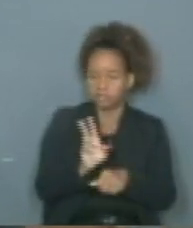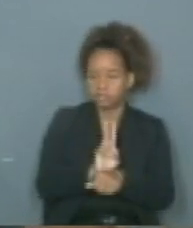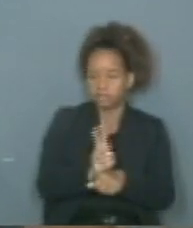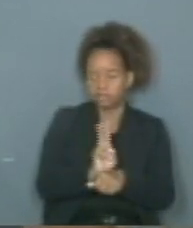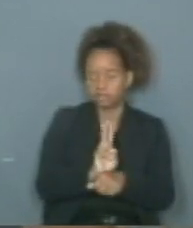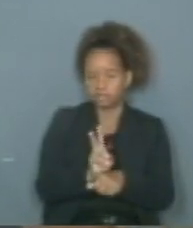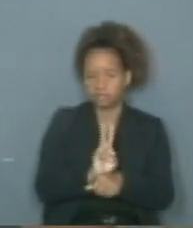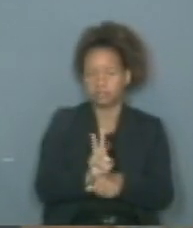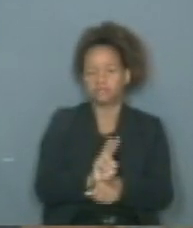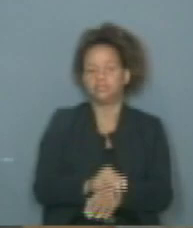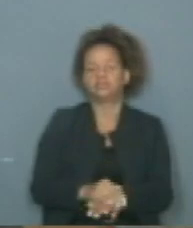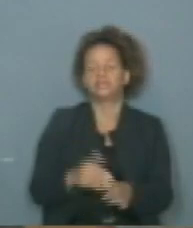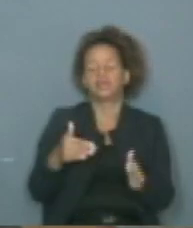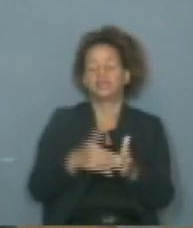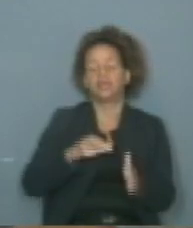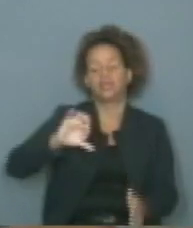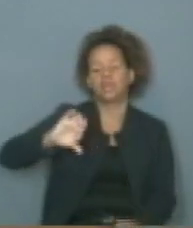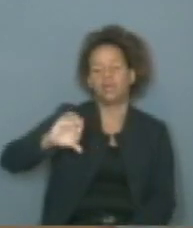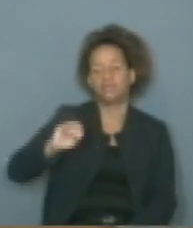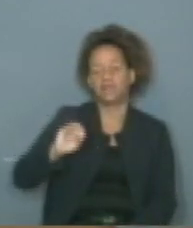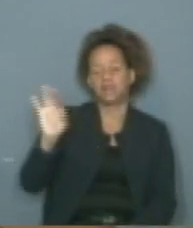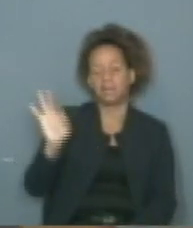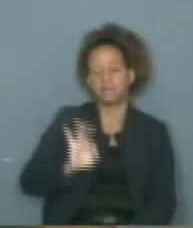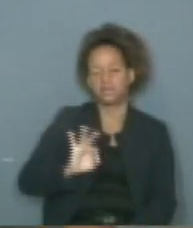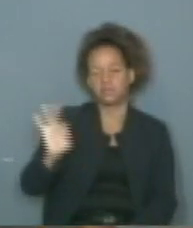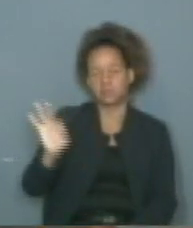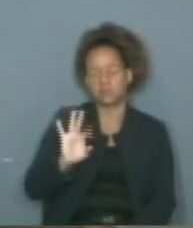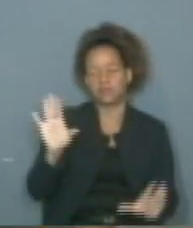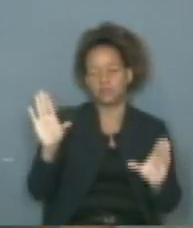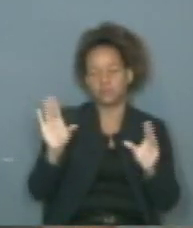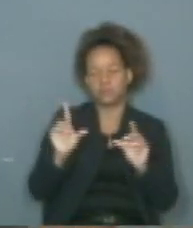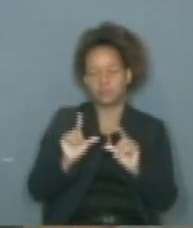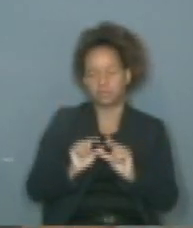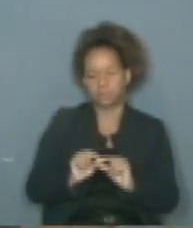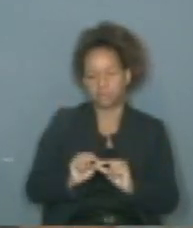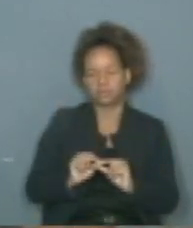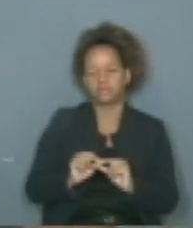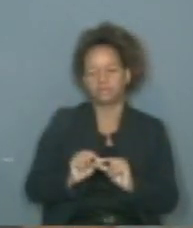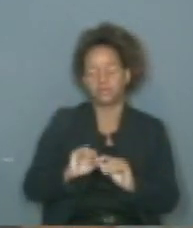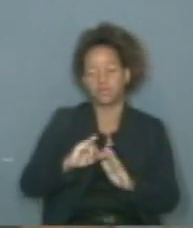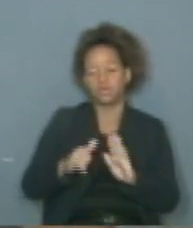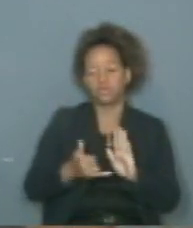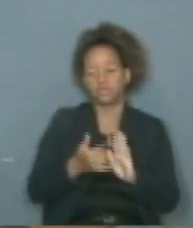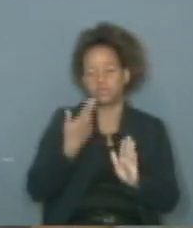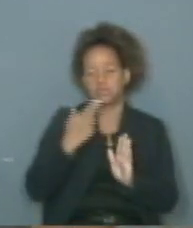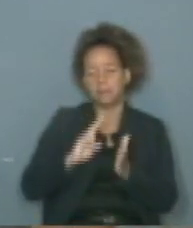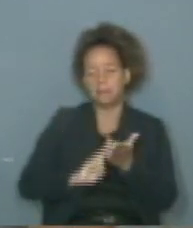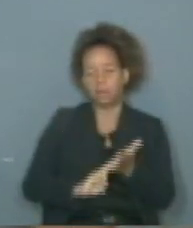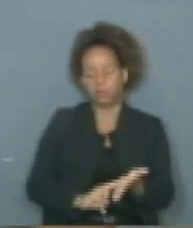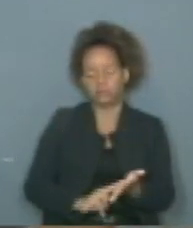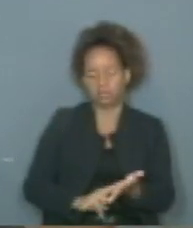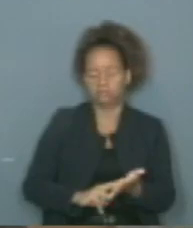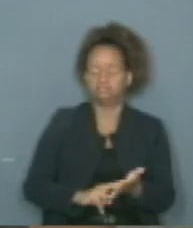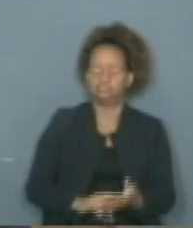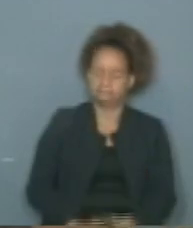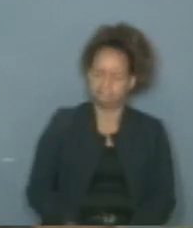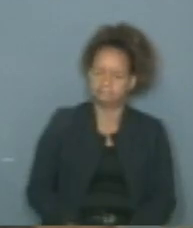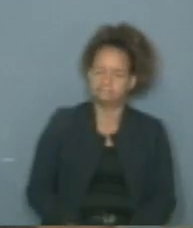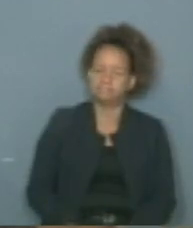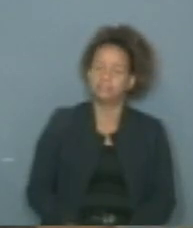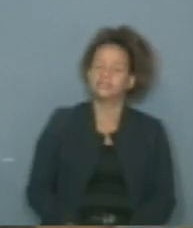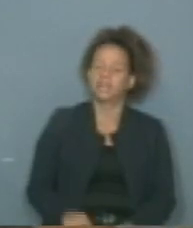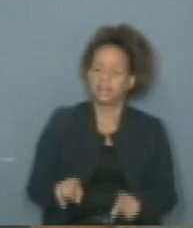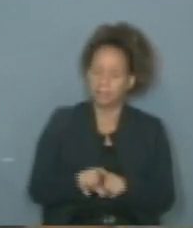fiscal, até 90% de redução em juros e multa, importante também.